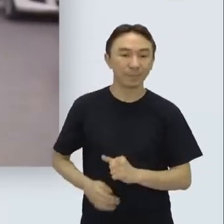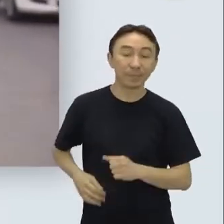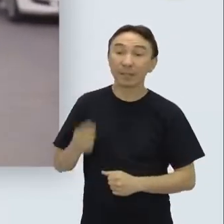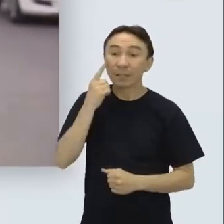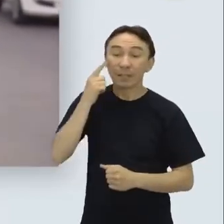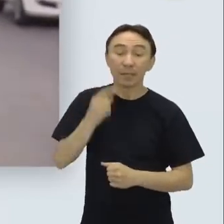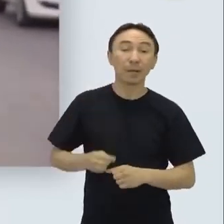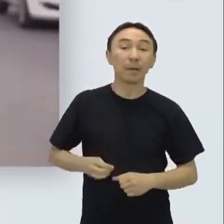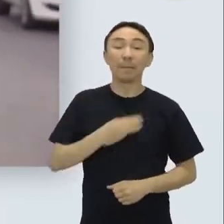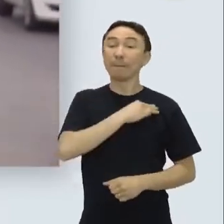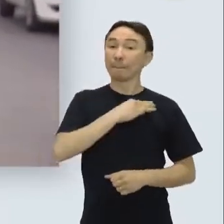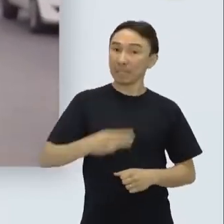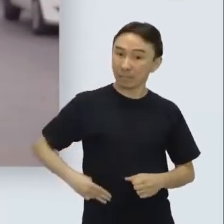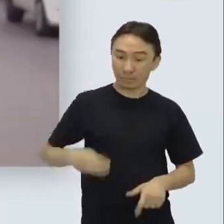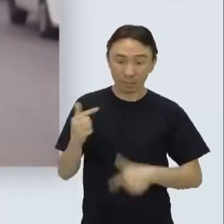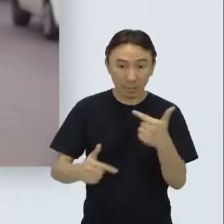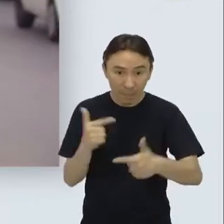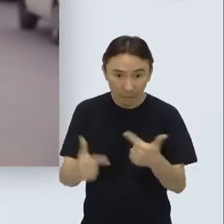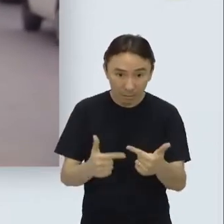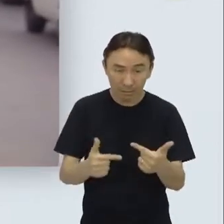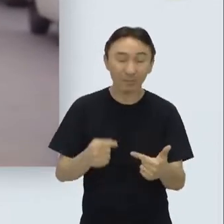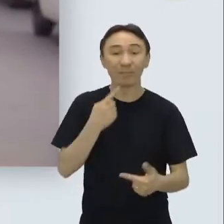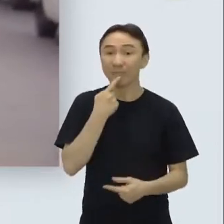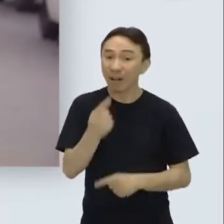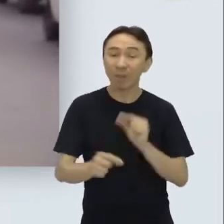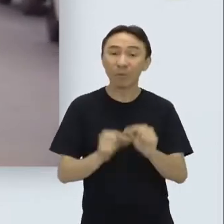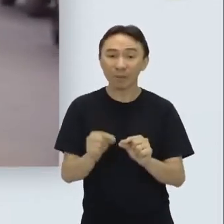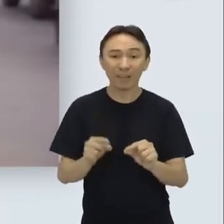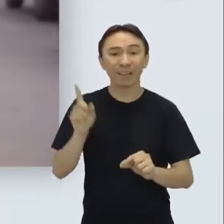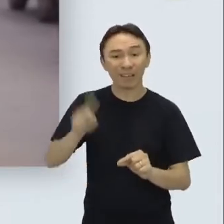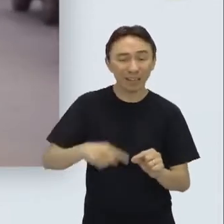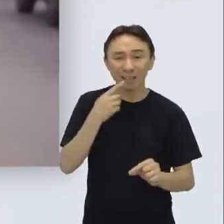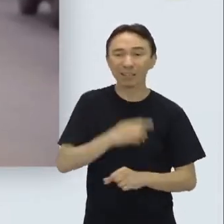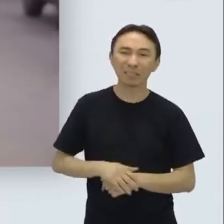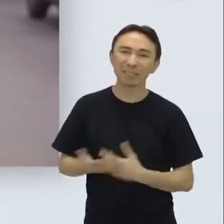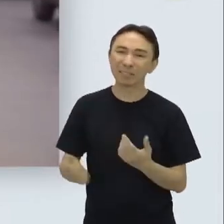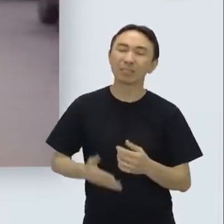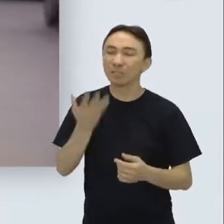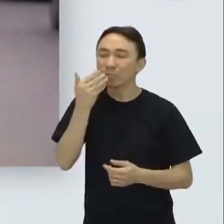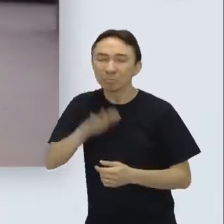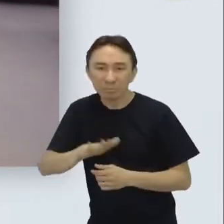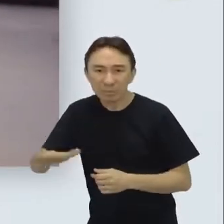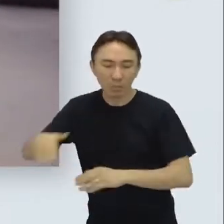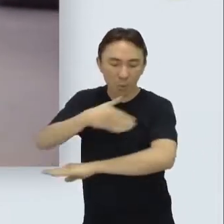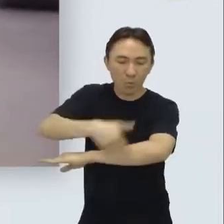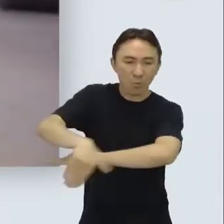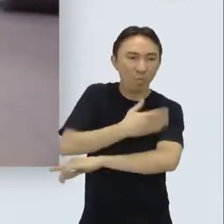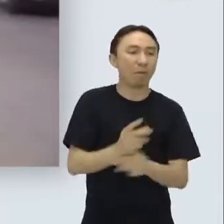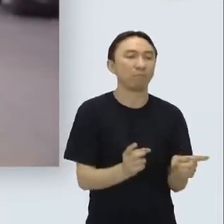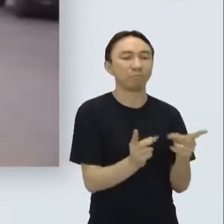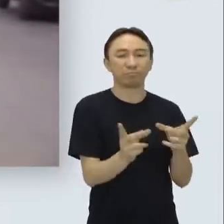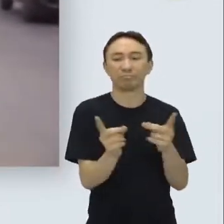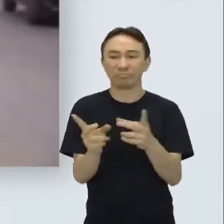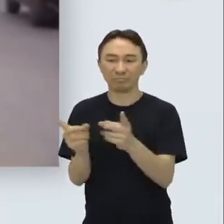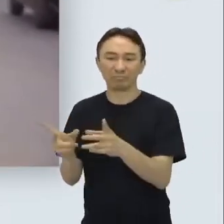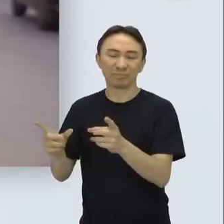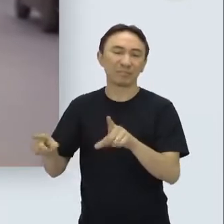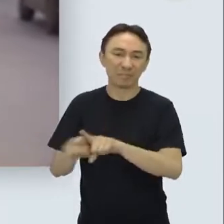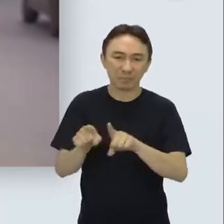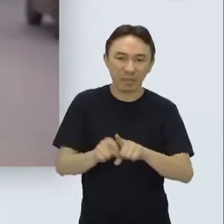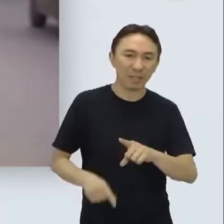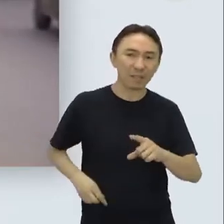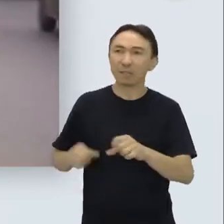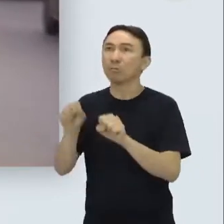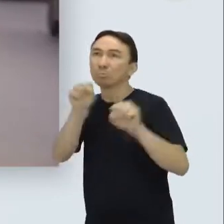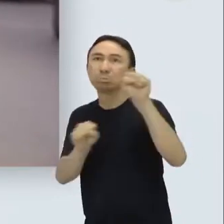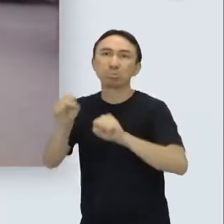mais comuns de emprego infantil são de crianças vendendo produtos nas ruas, semáforos e fazendo serviços domésticos. Nos